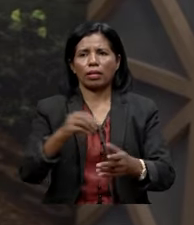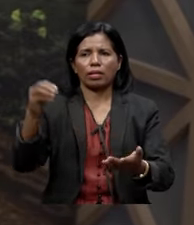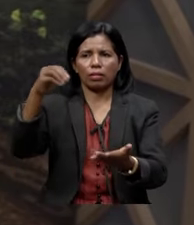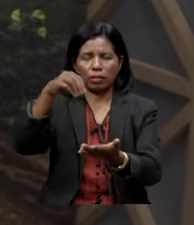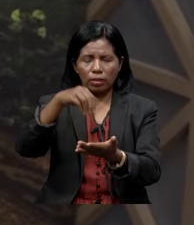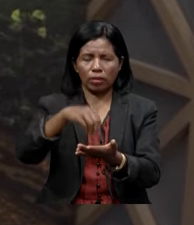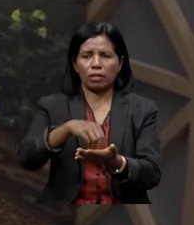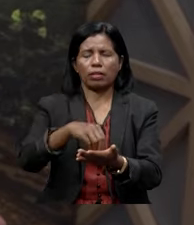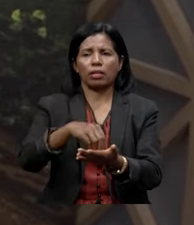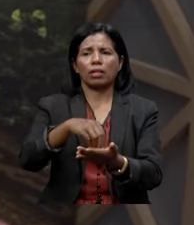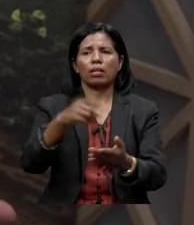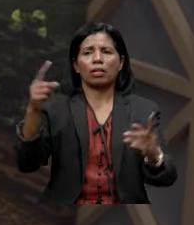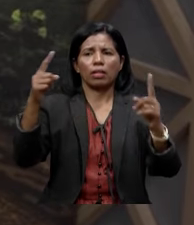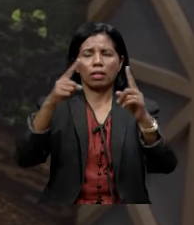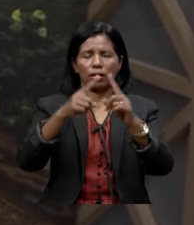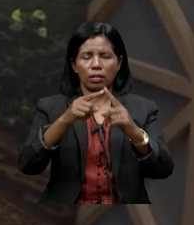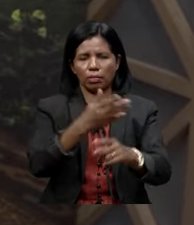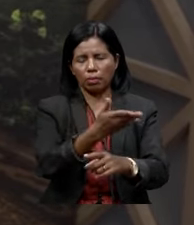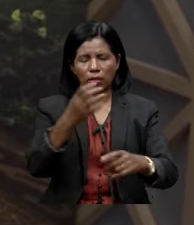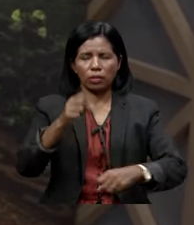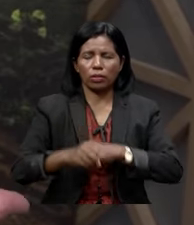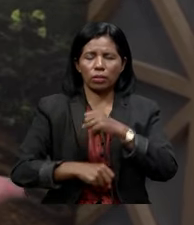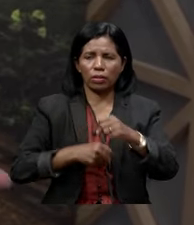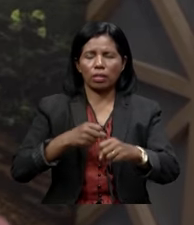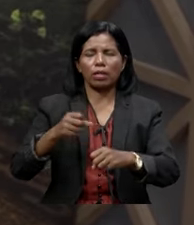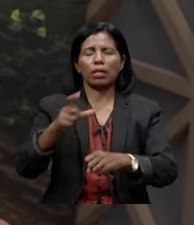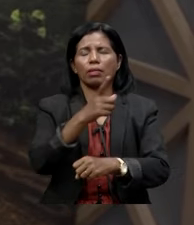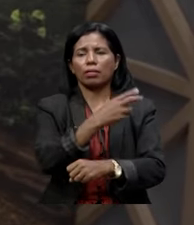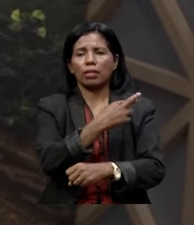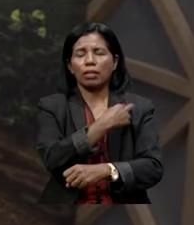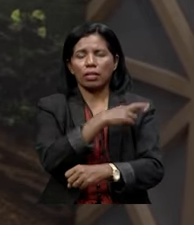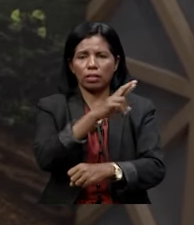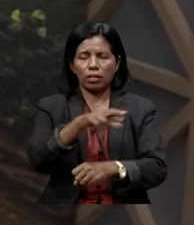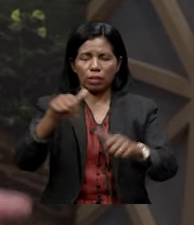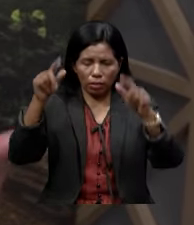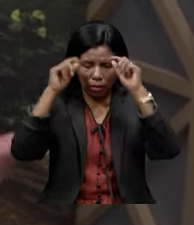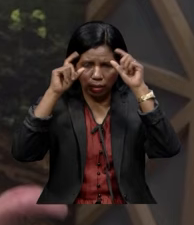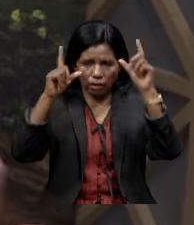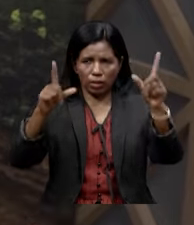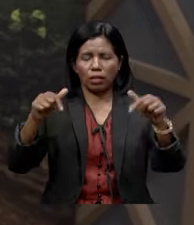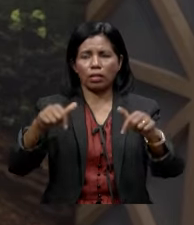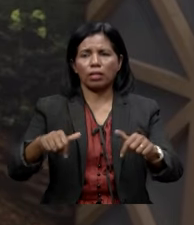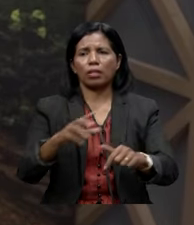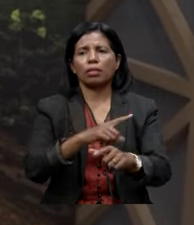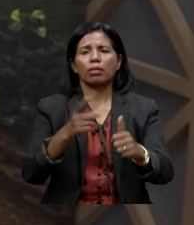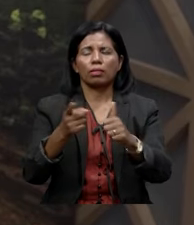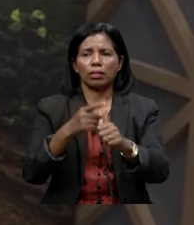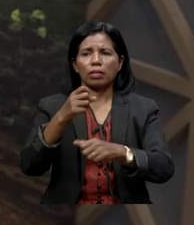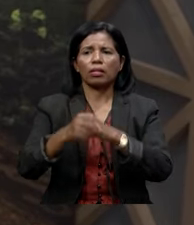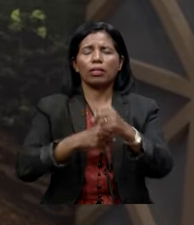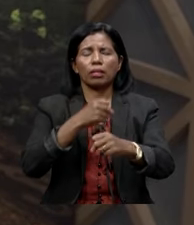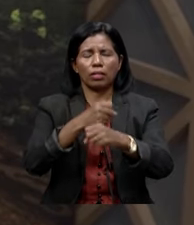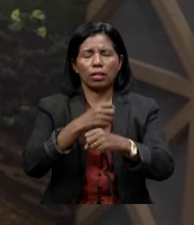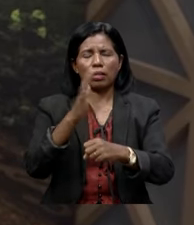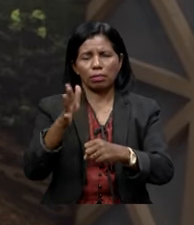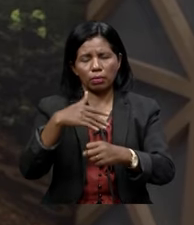investimento para a vida social e religiosa de Timor daqui aos próximos 50 anos mínimo porque